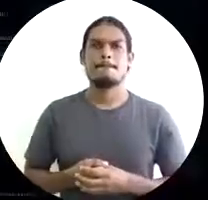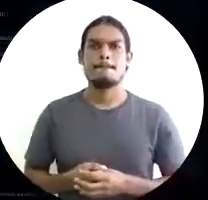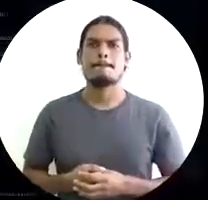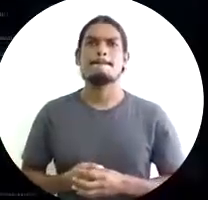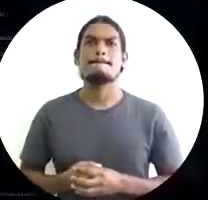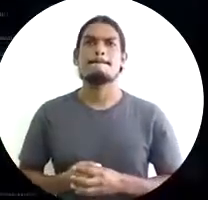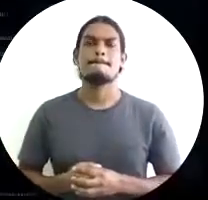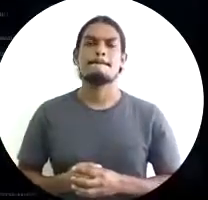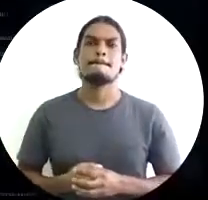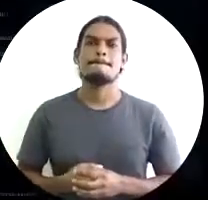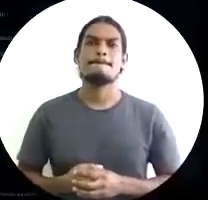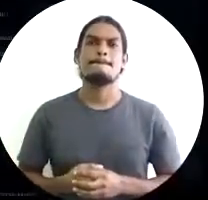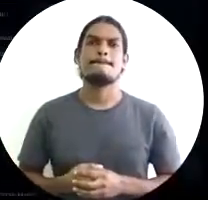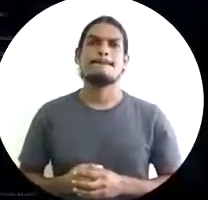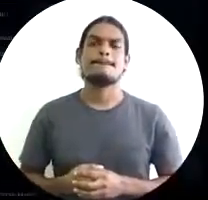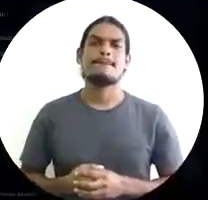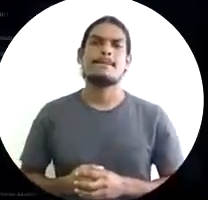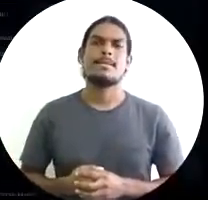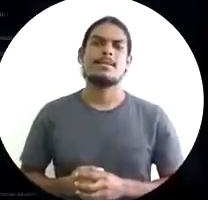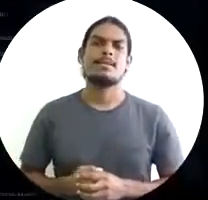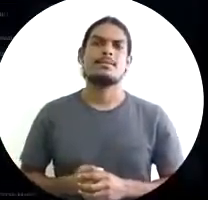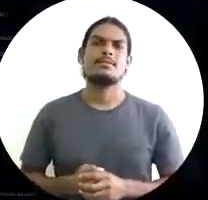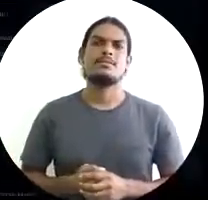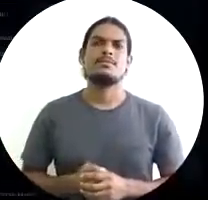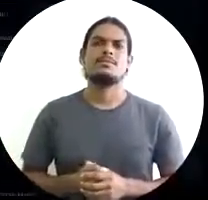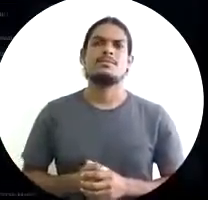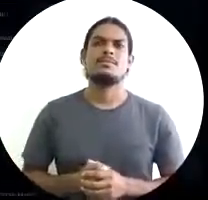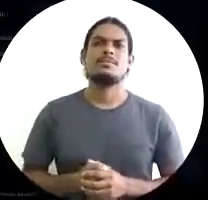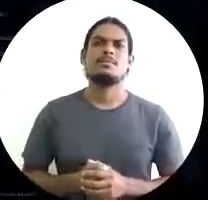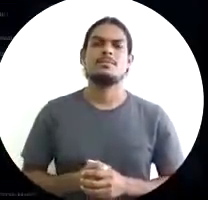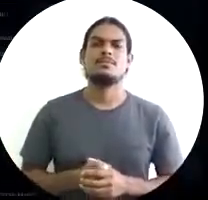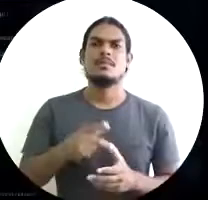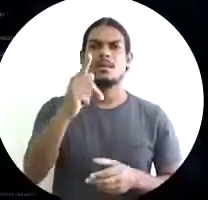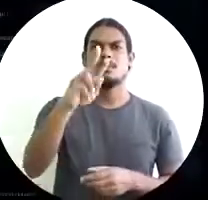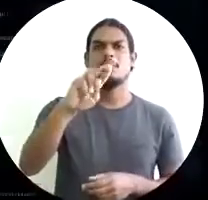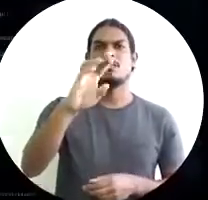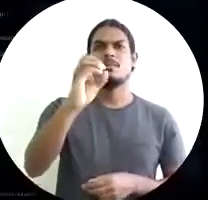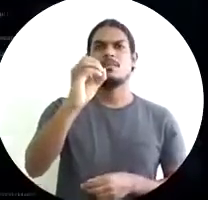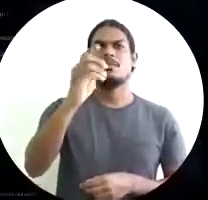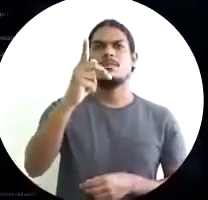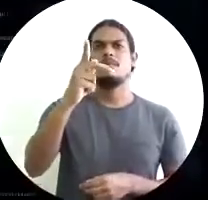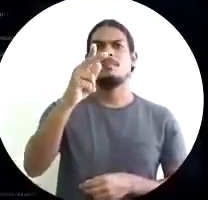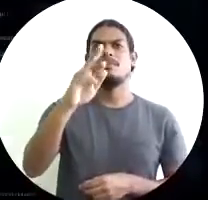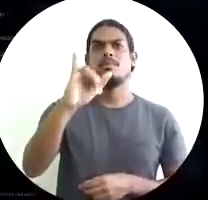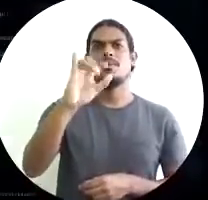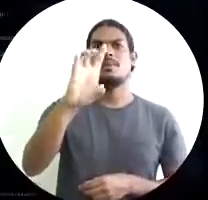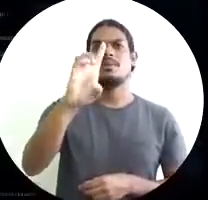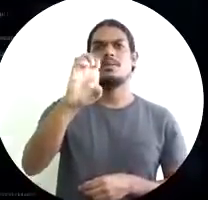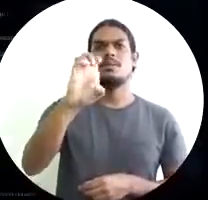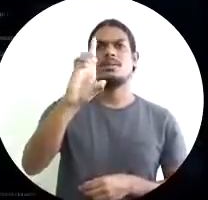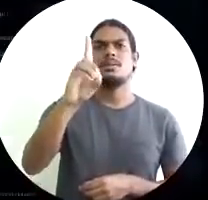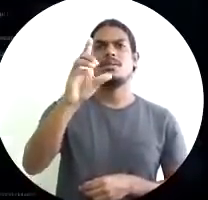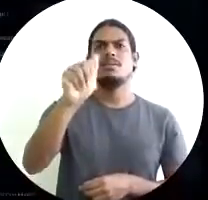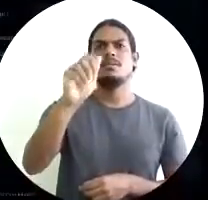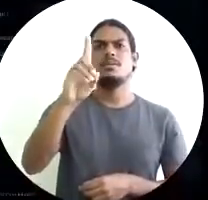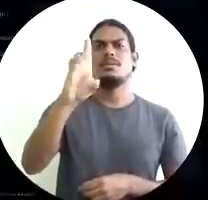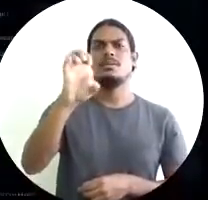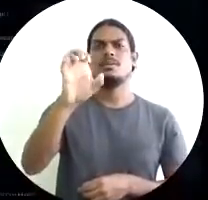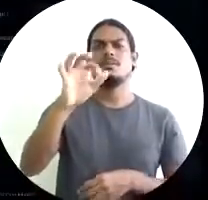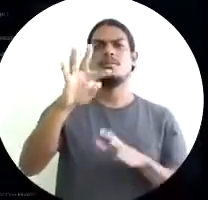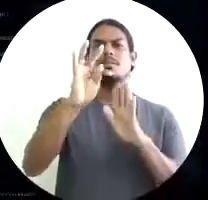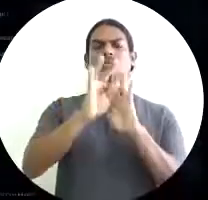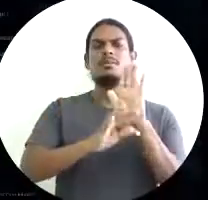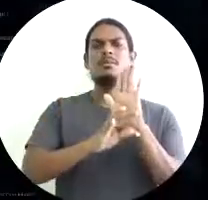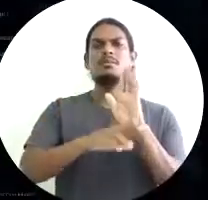propriedades através de uma única propriedade. A propriedade de text, ela serve